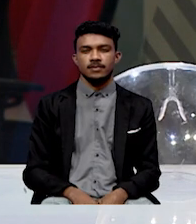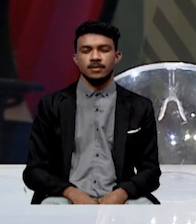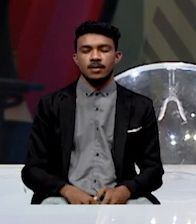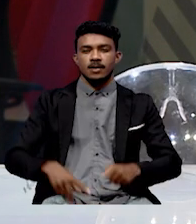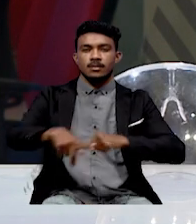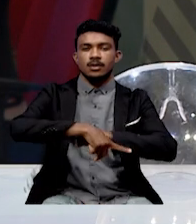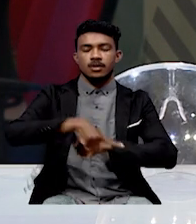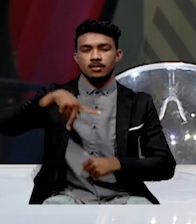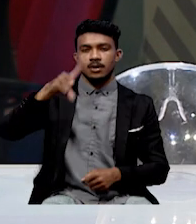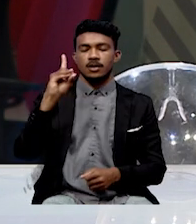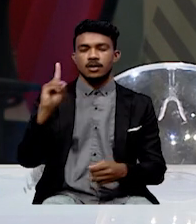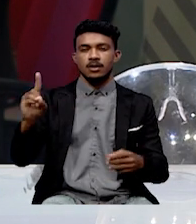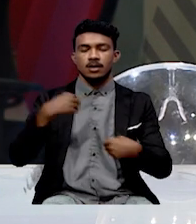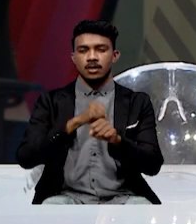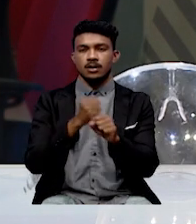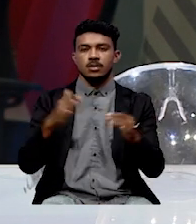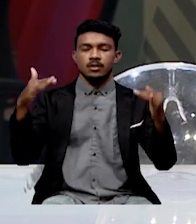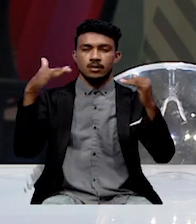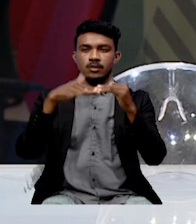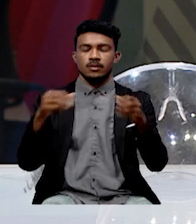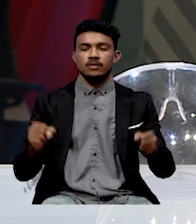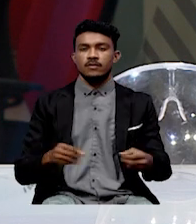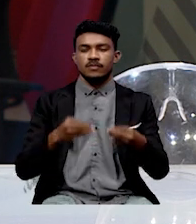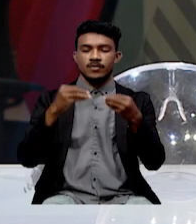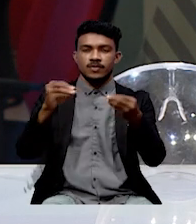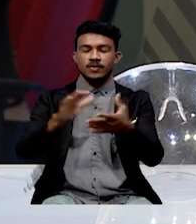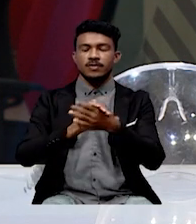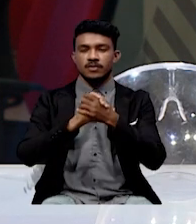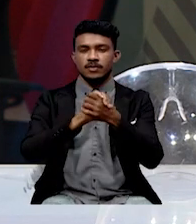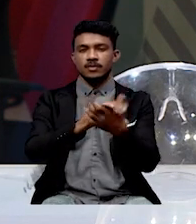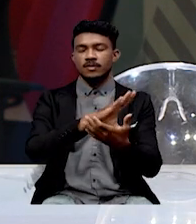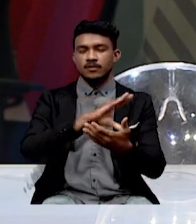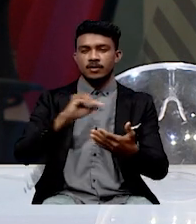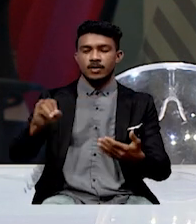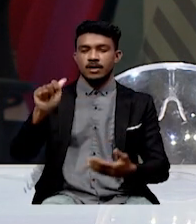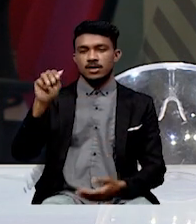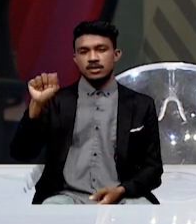Partido Democrático lança posco vitória ba candidato a Sanami Sabino.